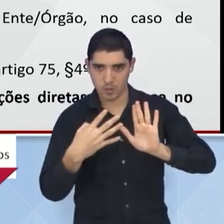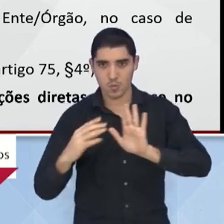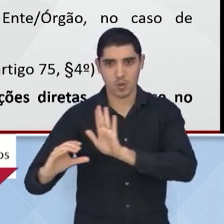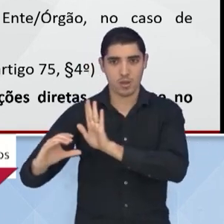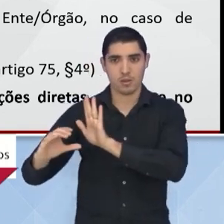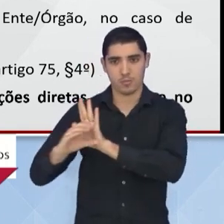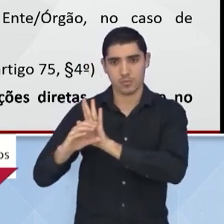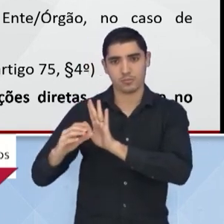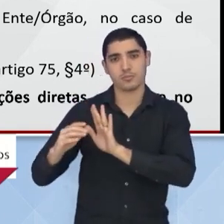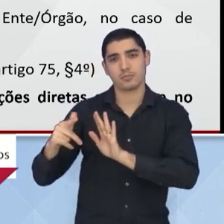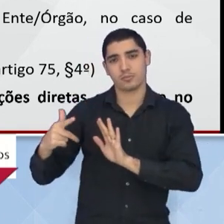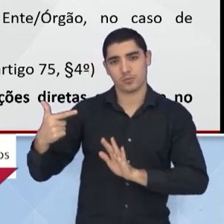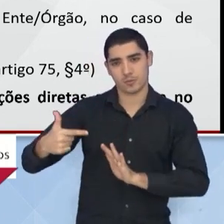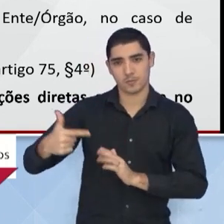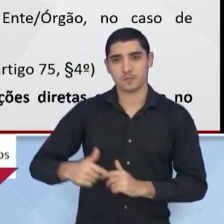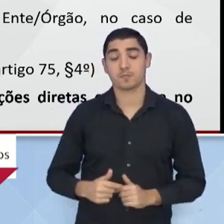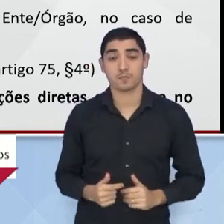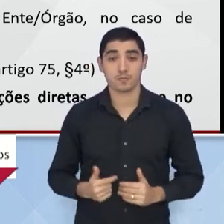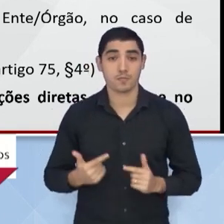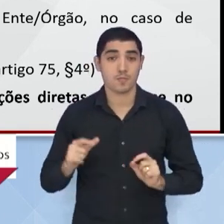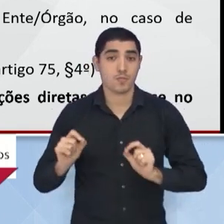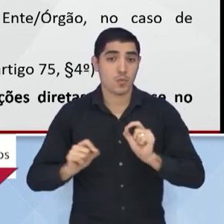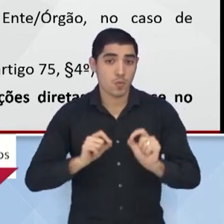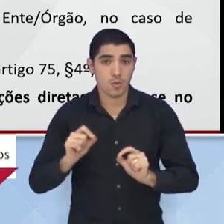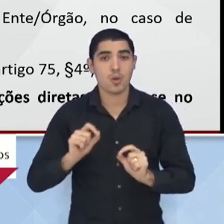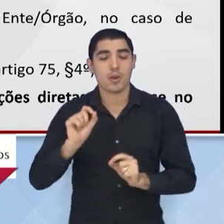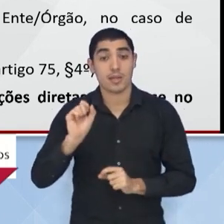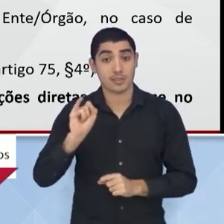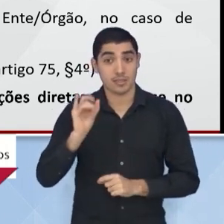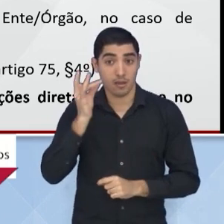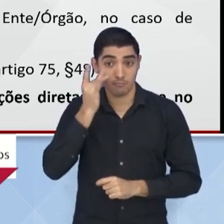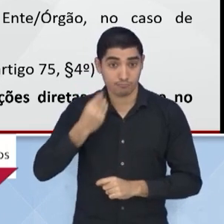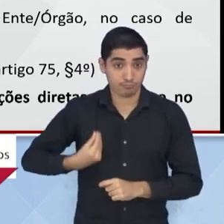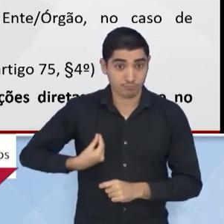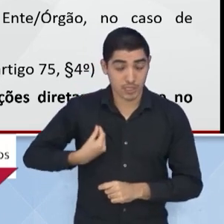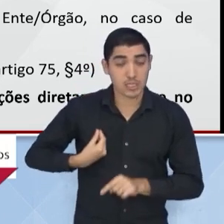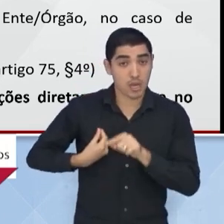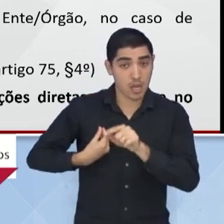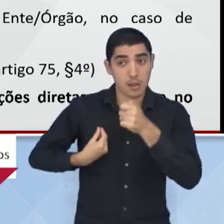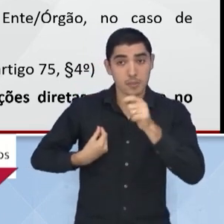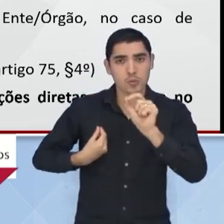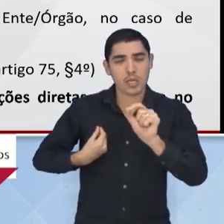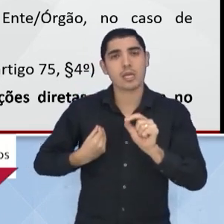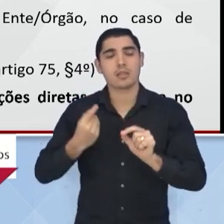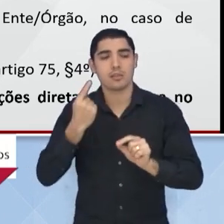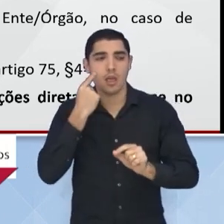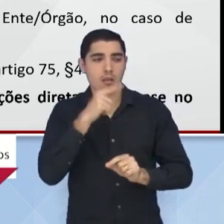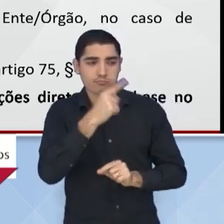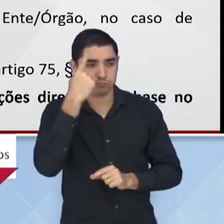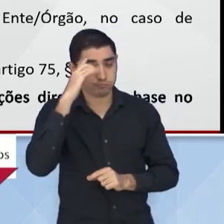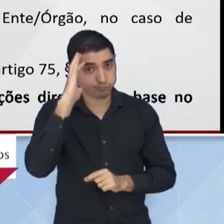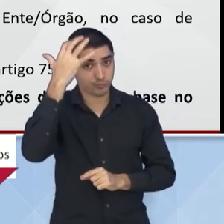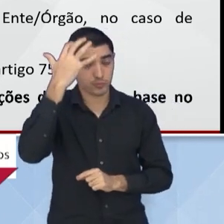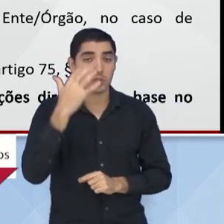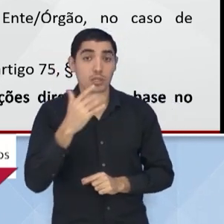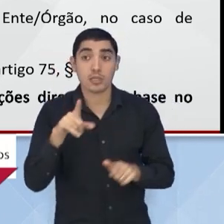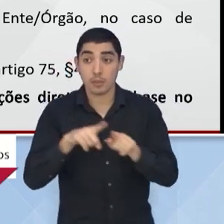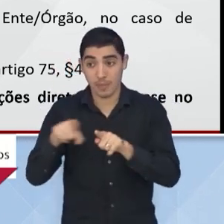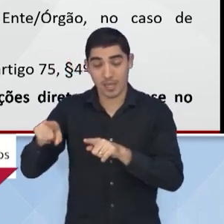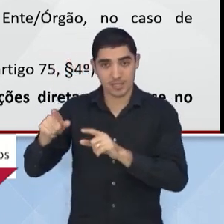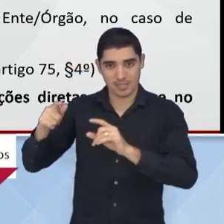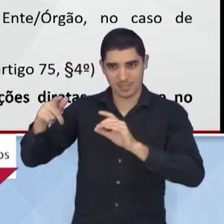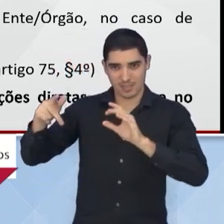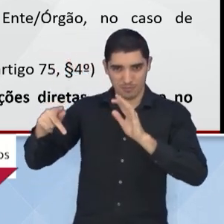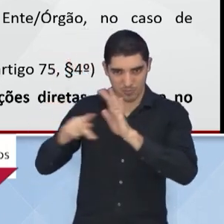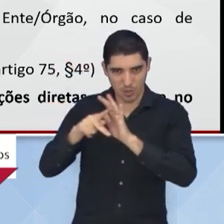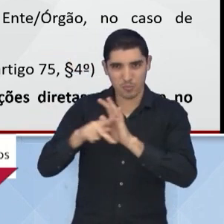se a escolha da da do ente for para fazer presencial a escolha deve ser motivada e a sessão pública deve ser gravada em áudio e